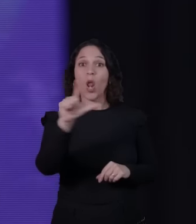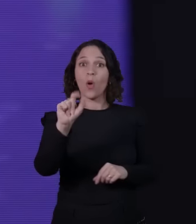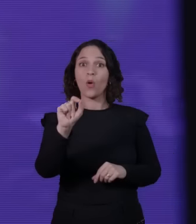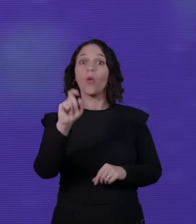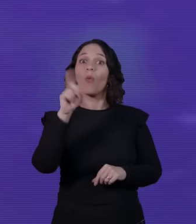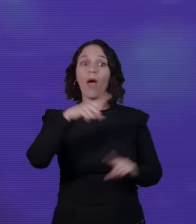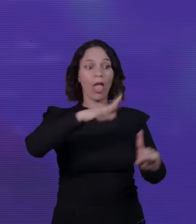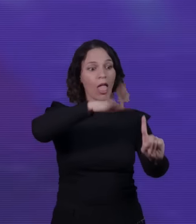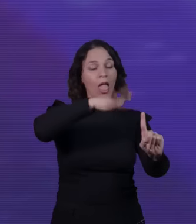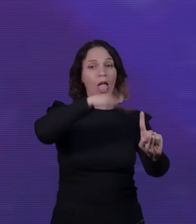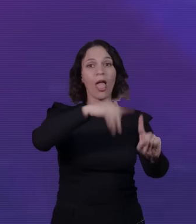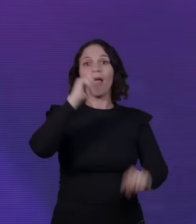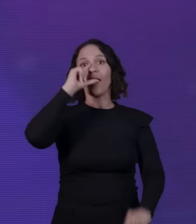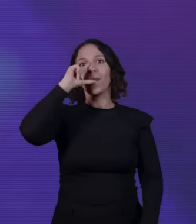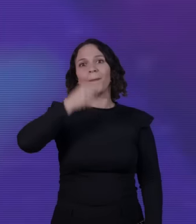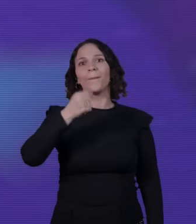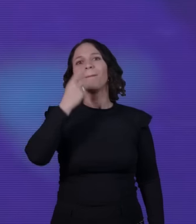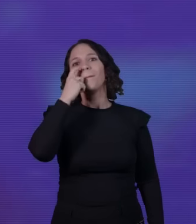as bruxas.